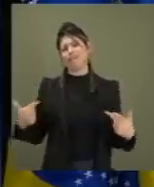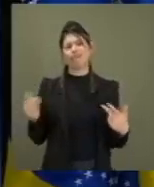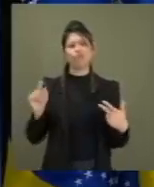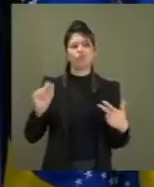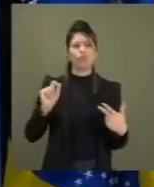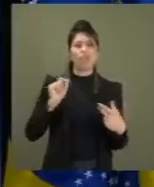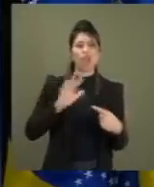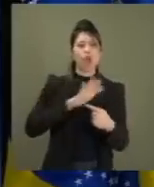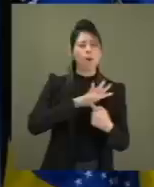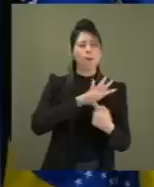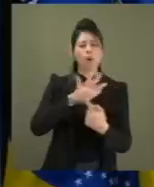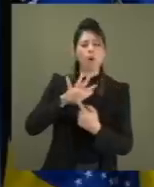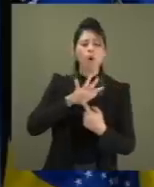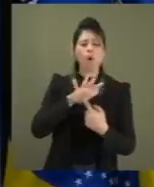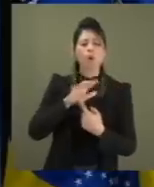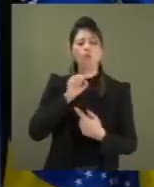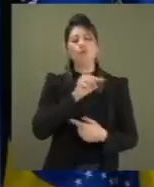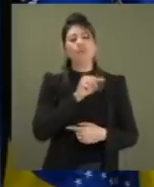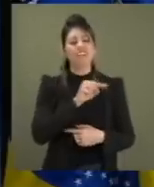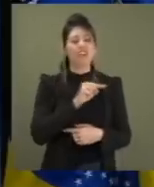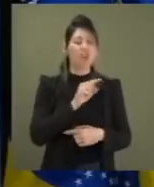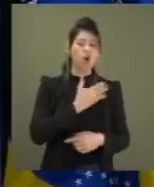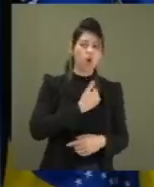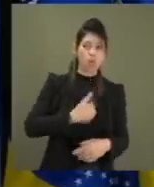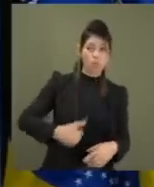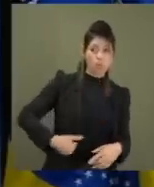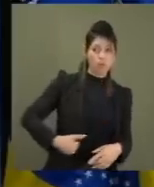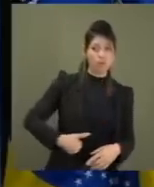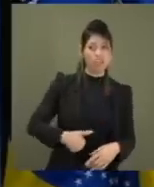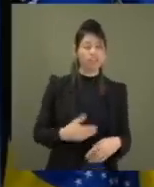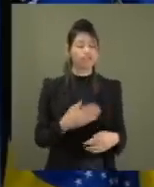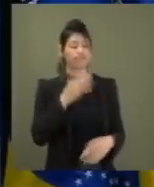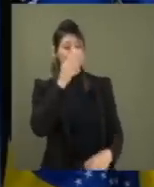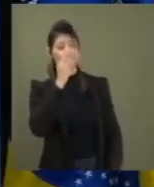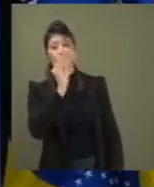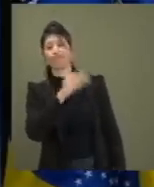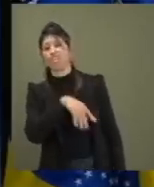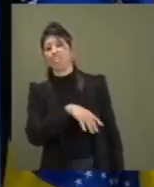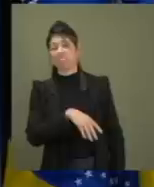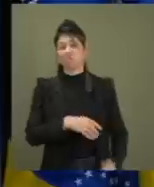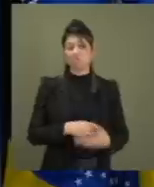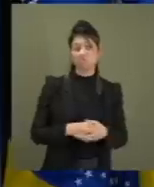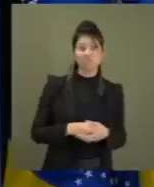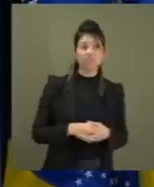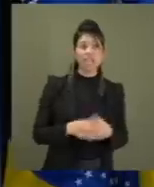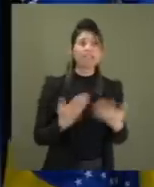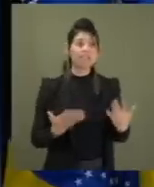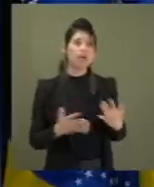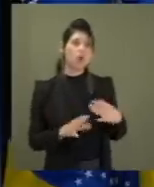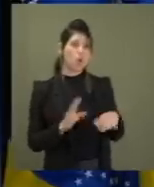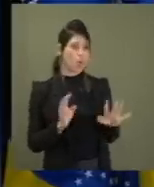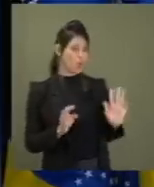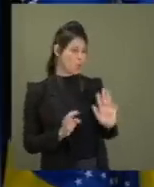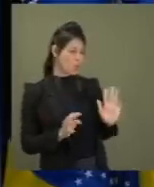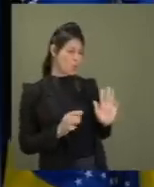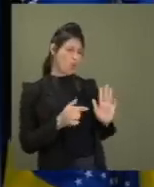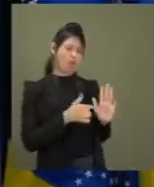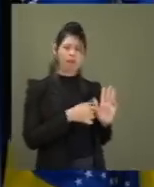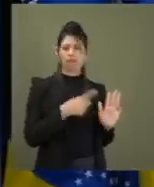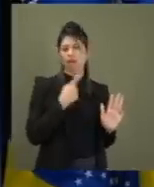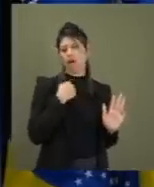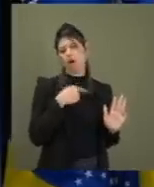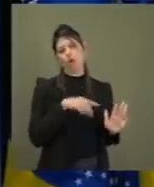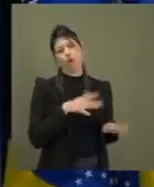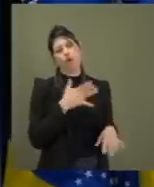que mostra uma má vontade do governo com relação a essa investigação o governo Lula que se diz vítima